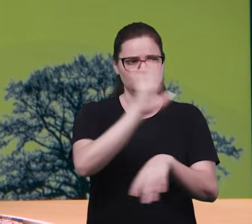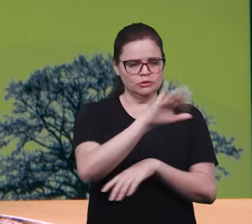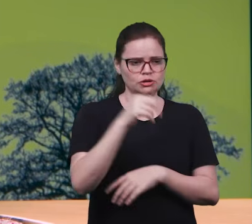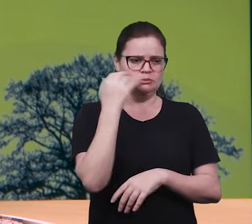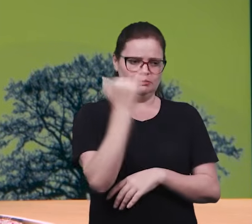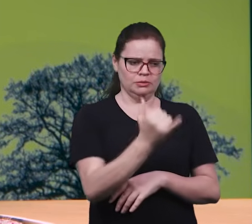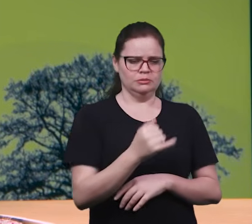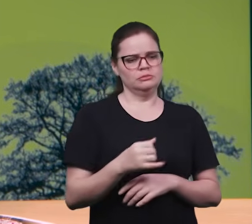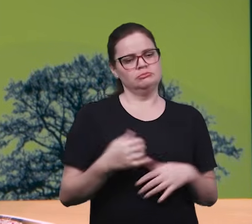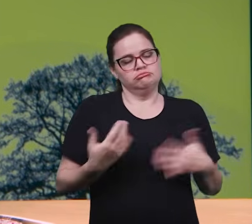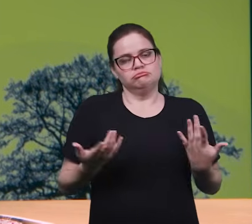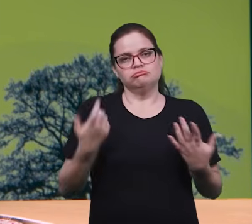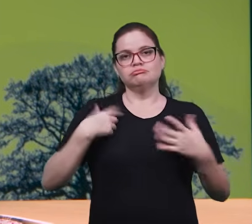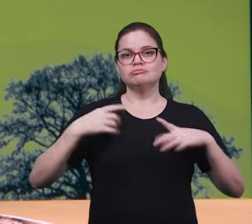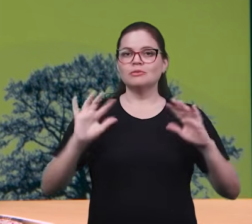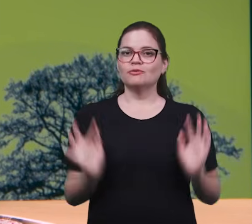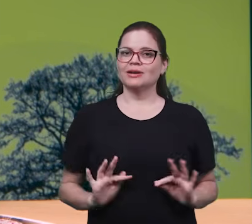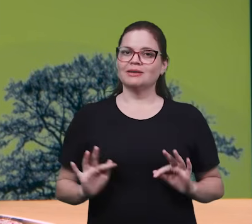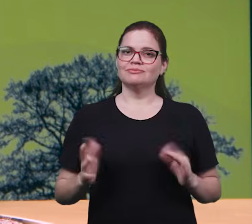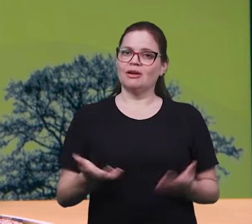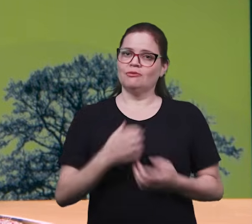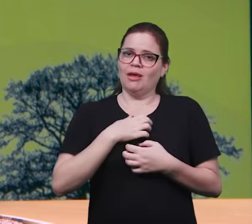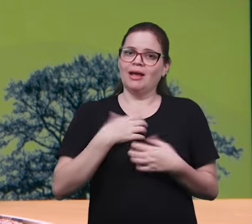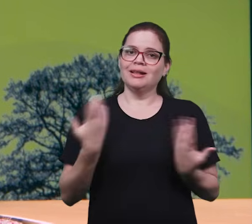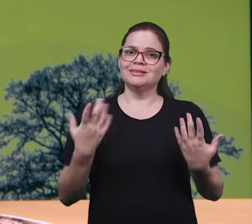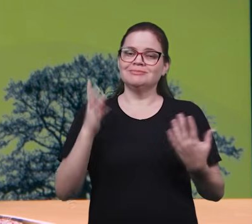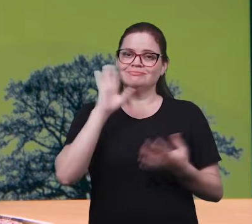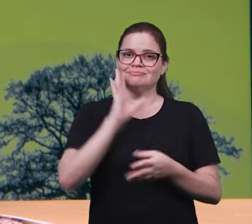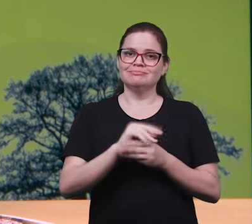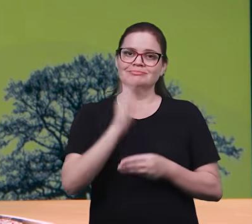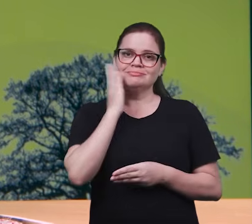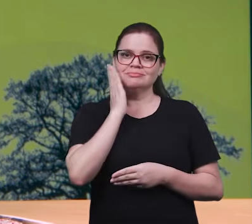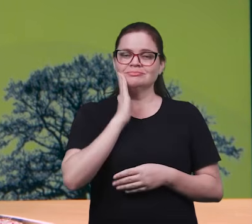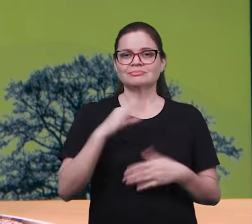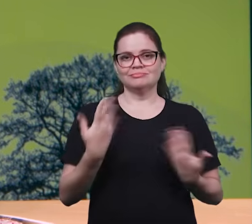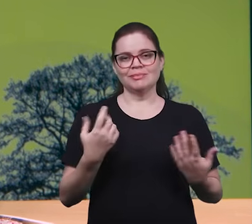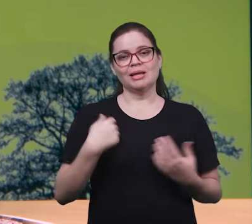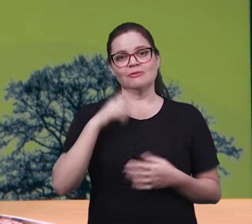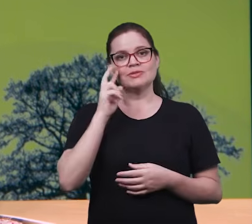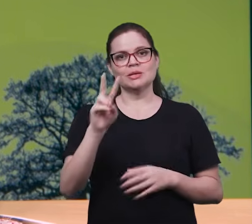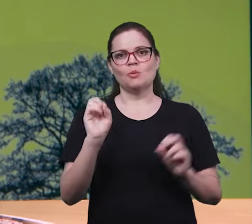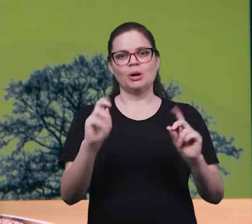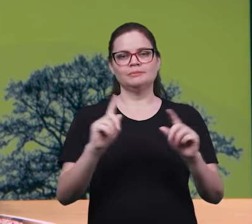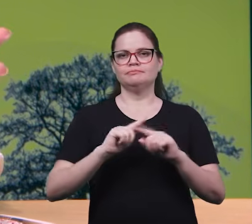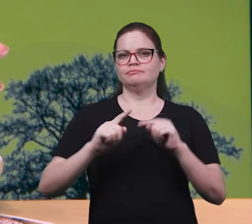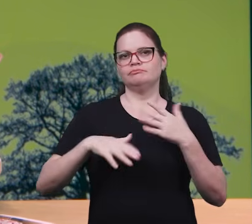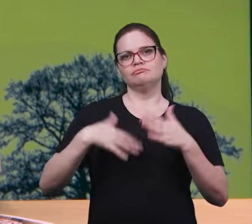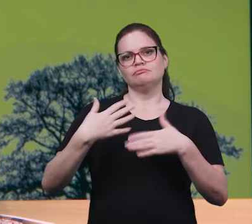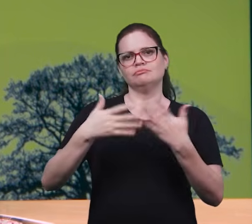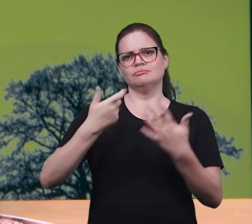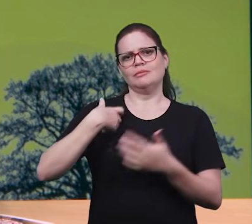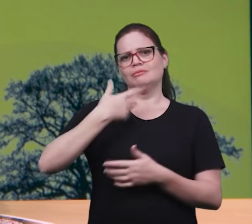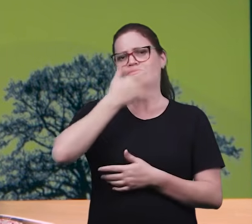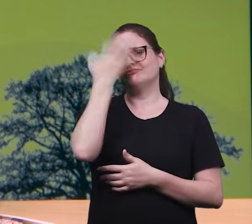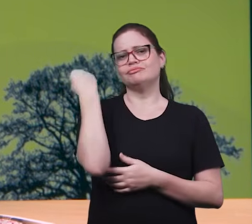de saber daquela visão, fiquei muito alegre, né? E passou o tempo, esqueci, passou. Mas Quanto